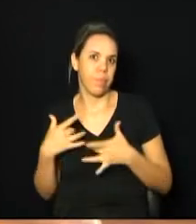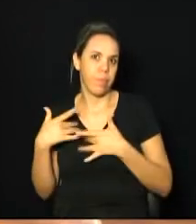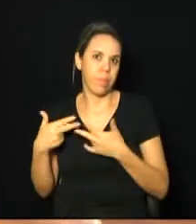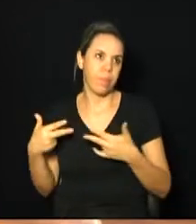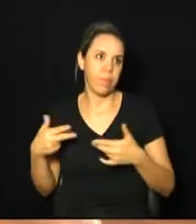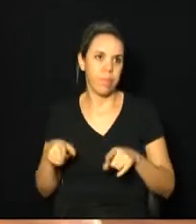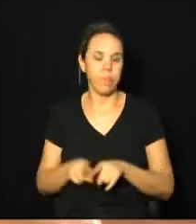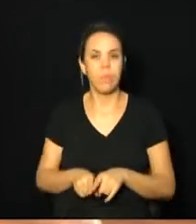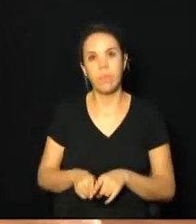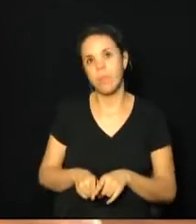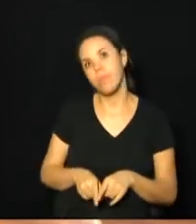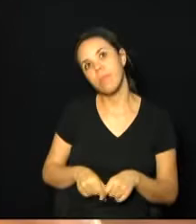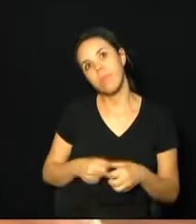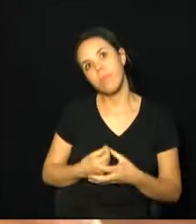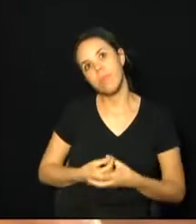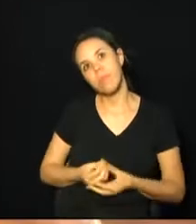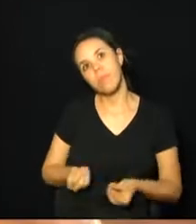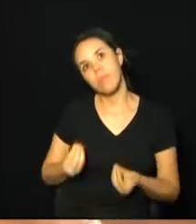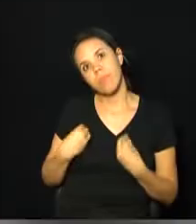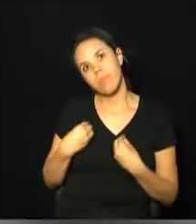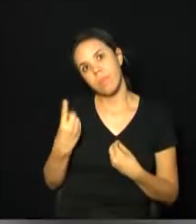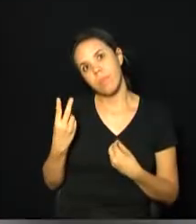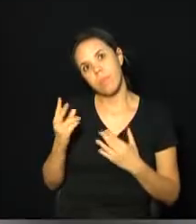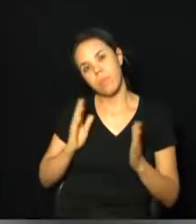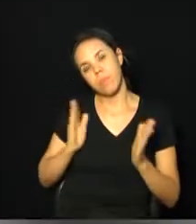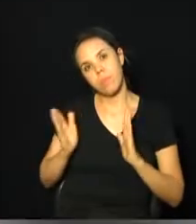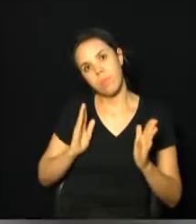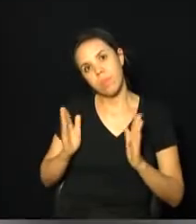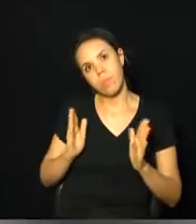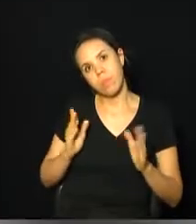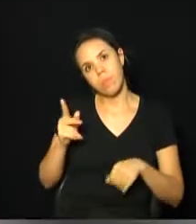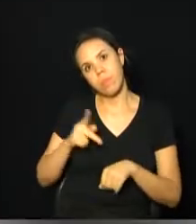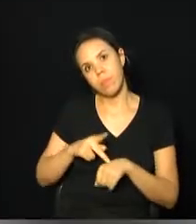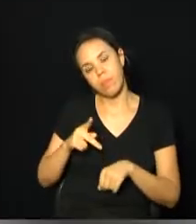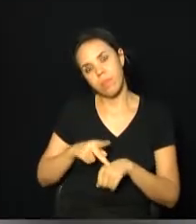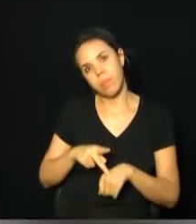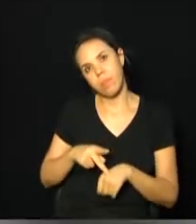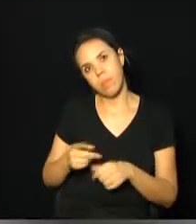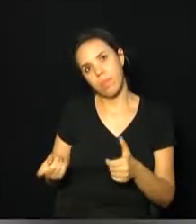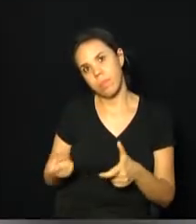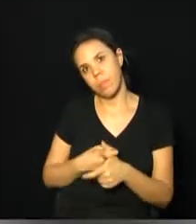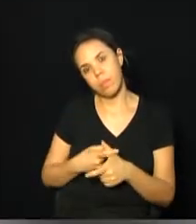você tem que me der 2 caminhões de pedra. E a gente quase já não tem, né?